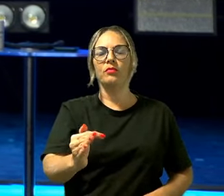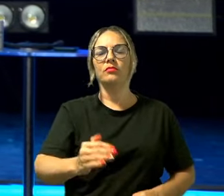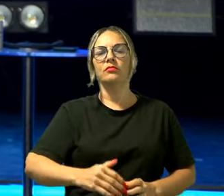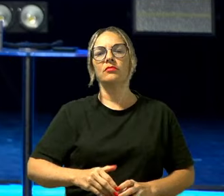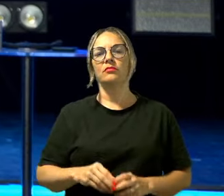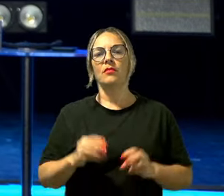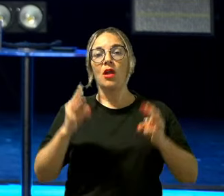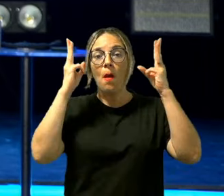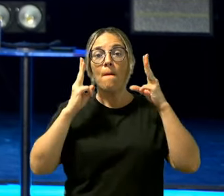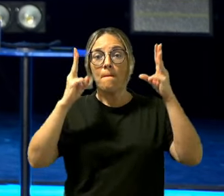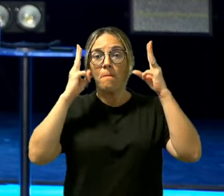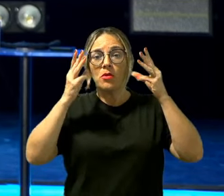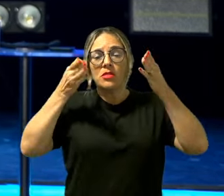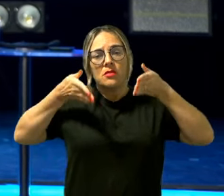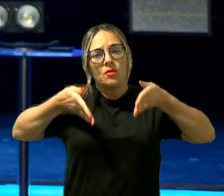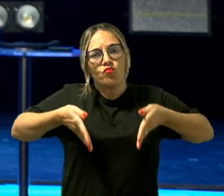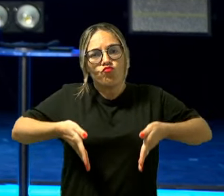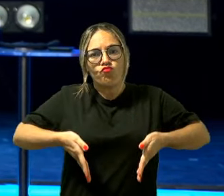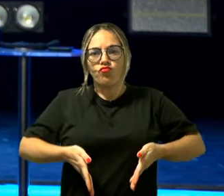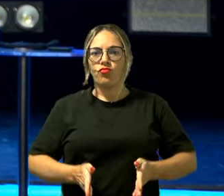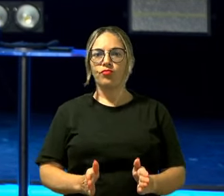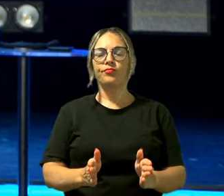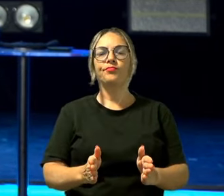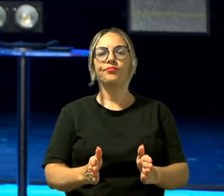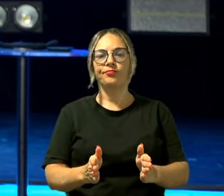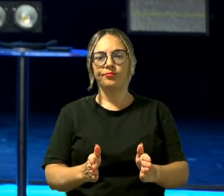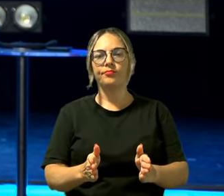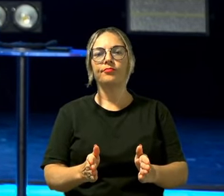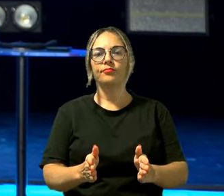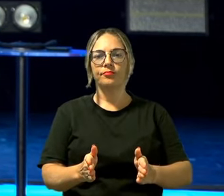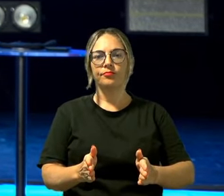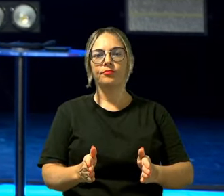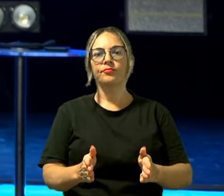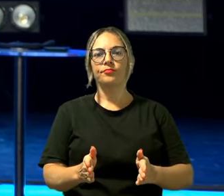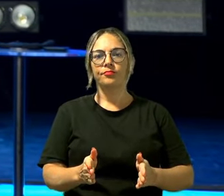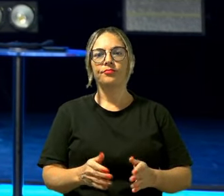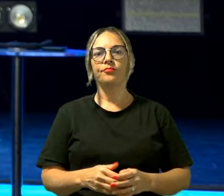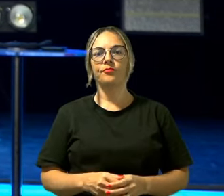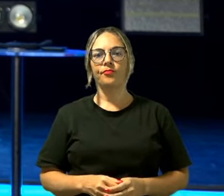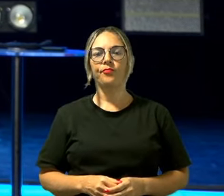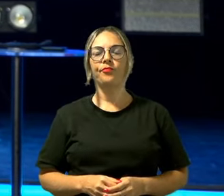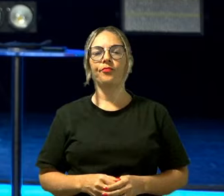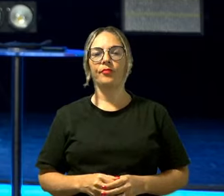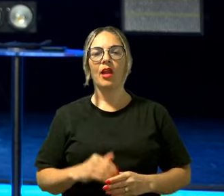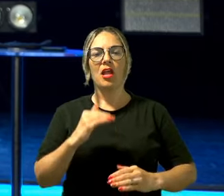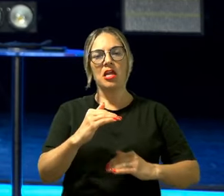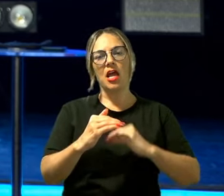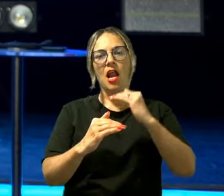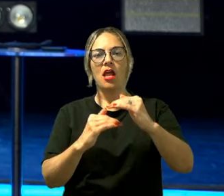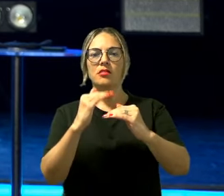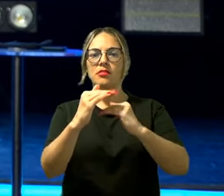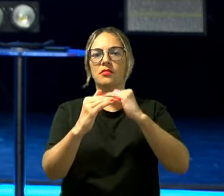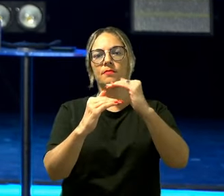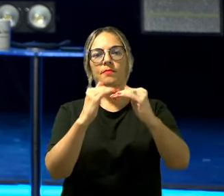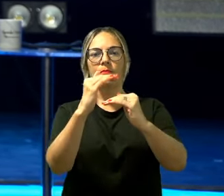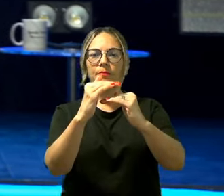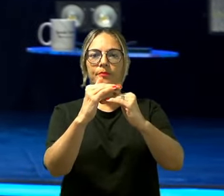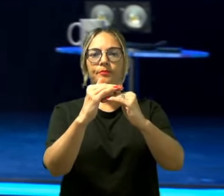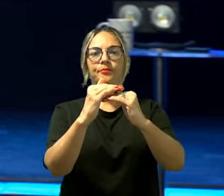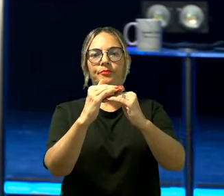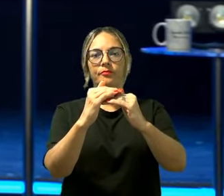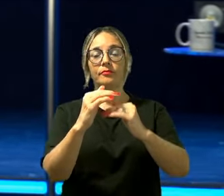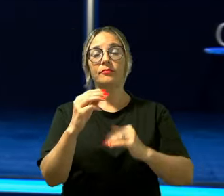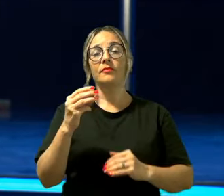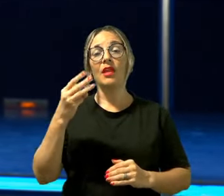Moisés nasce. Moisés nasce, é criado dentro, aí fica